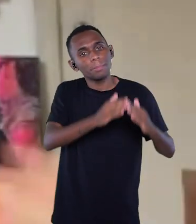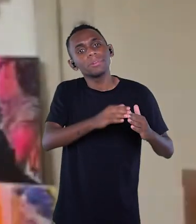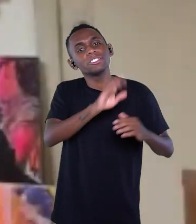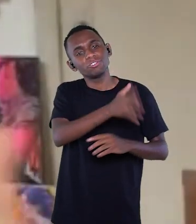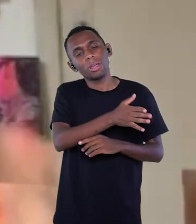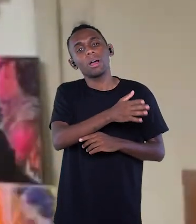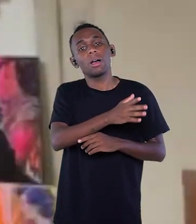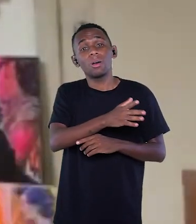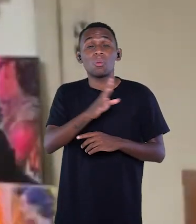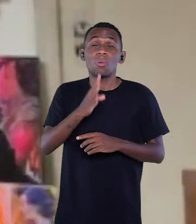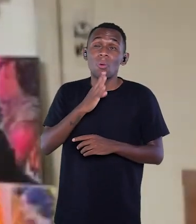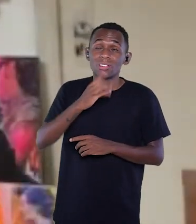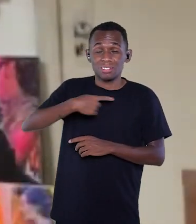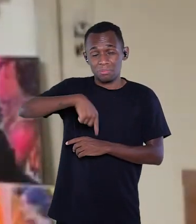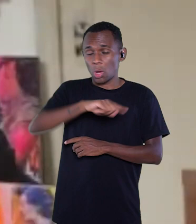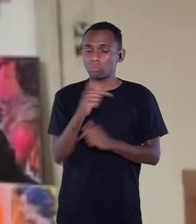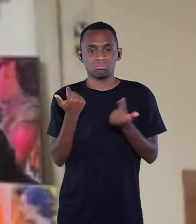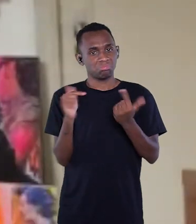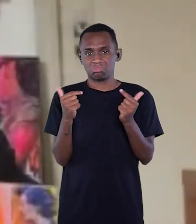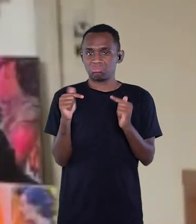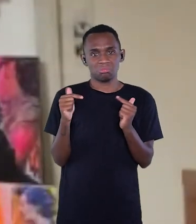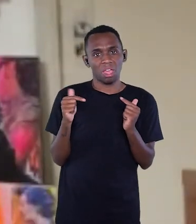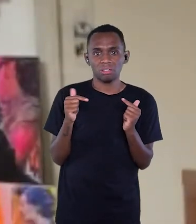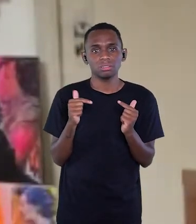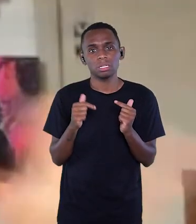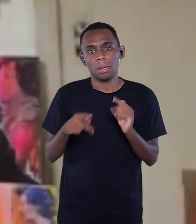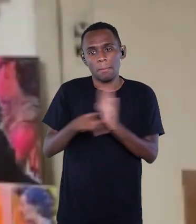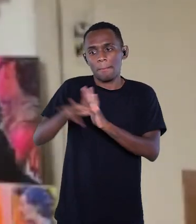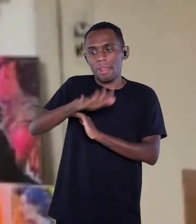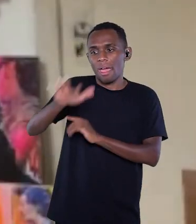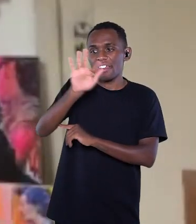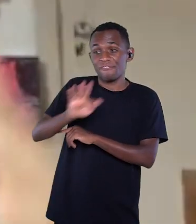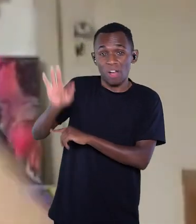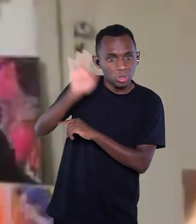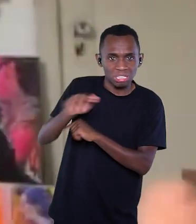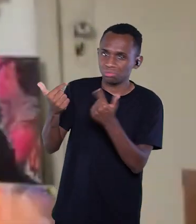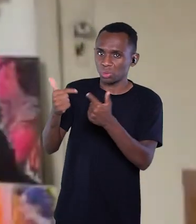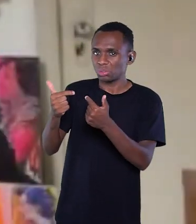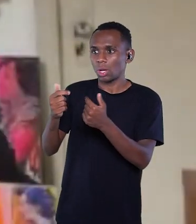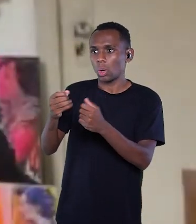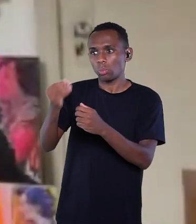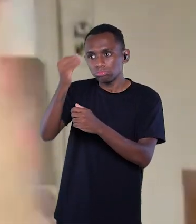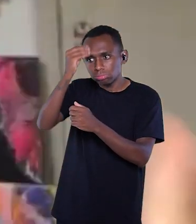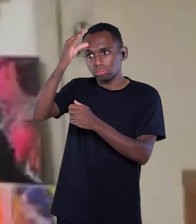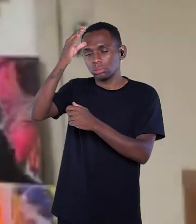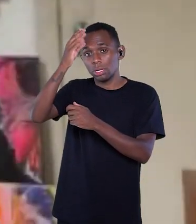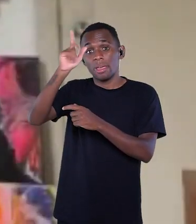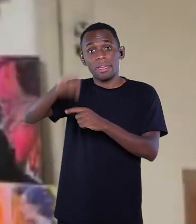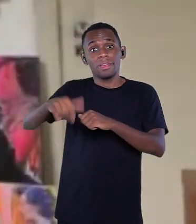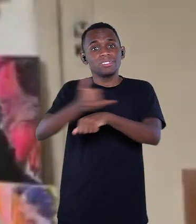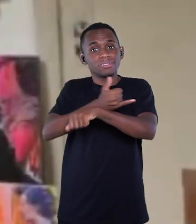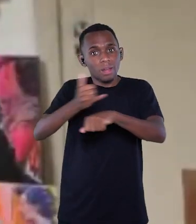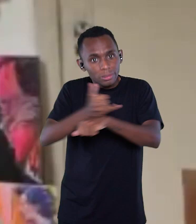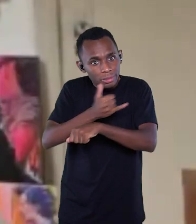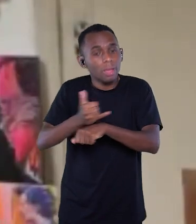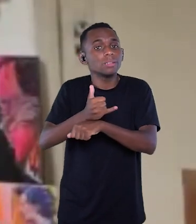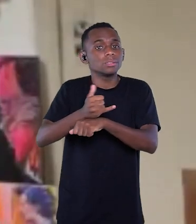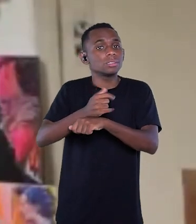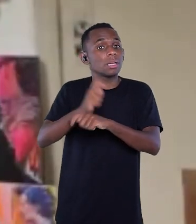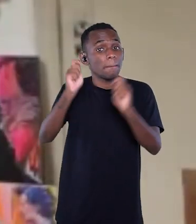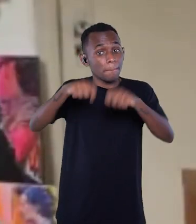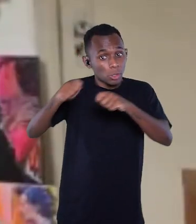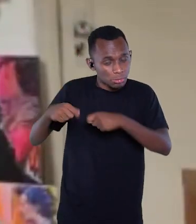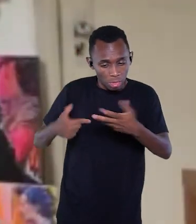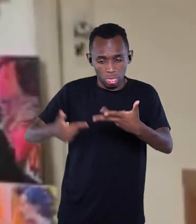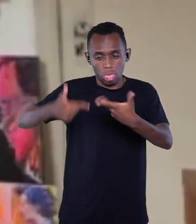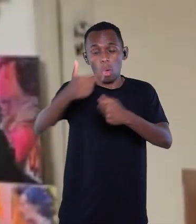diferente, né? Um conhecimento que a gente não adquire na faculdade, enfim, que é um conhecimento de outras técnicas, né? Não é